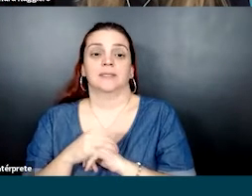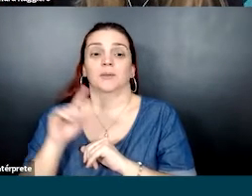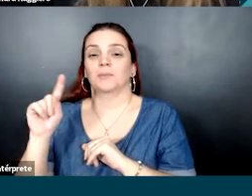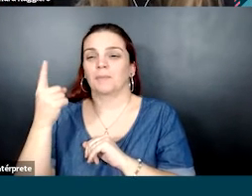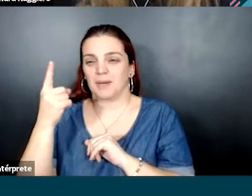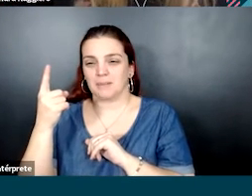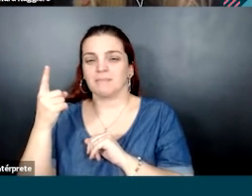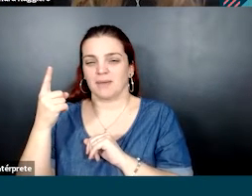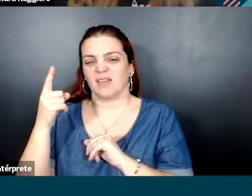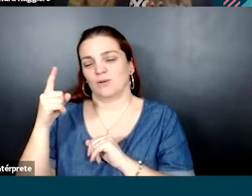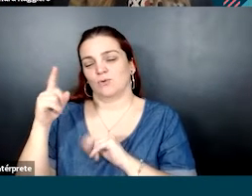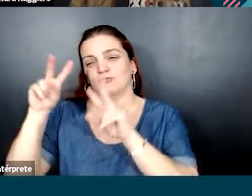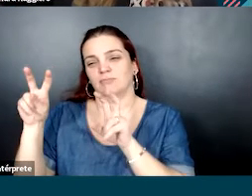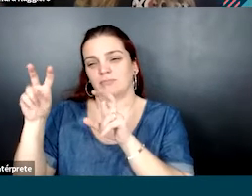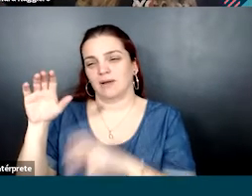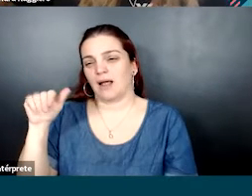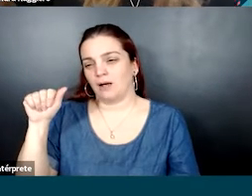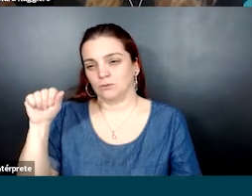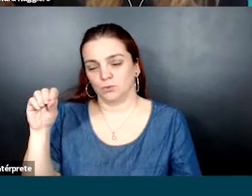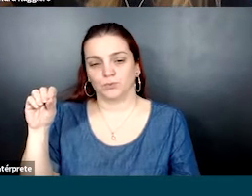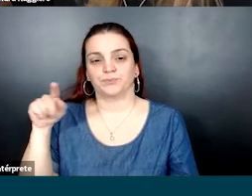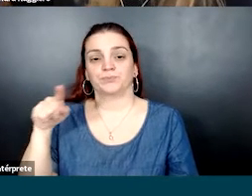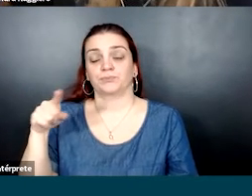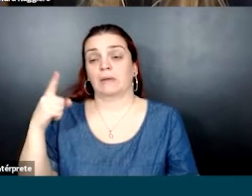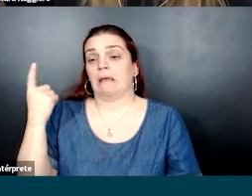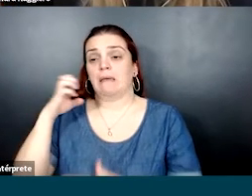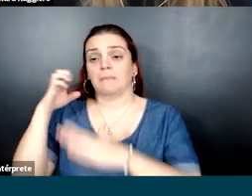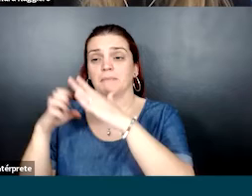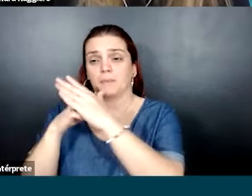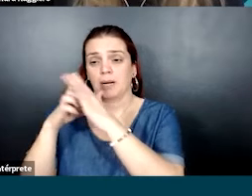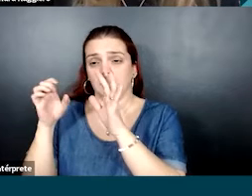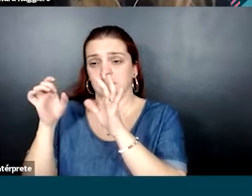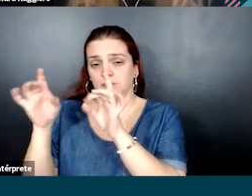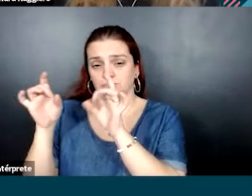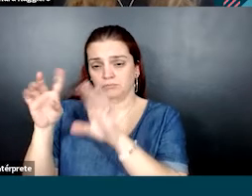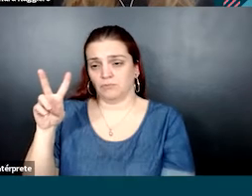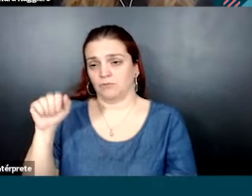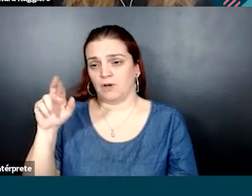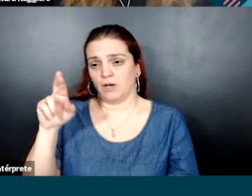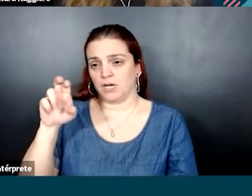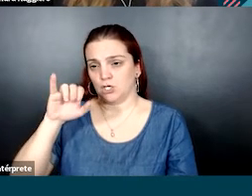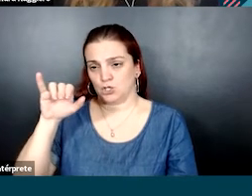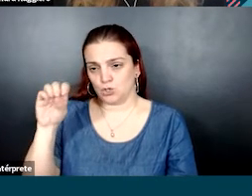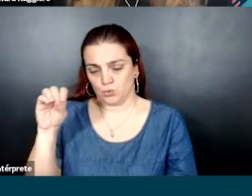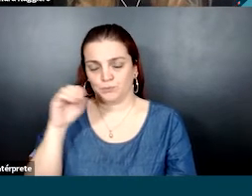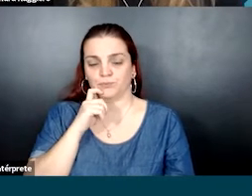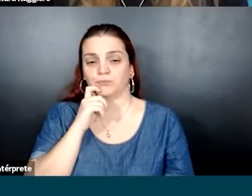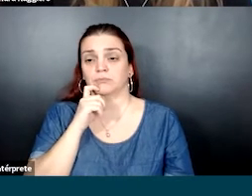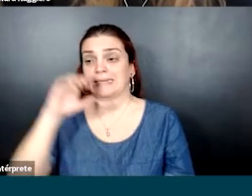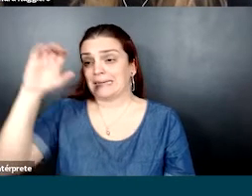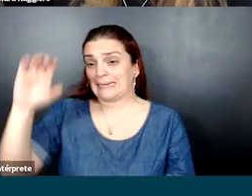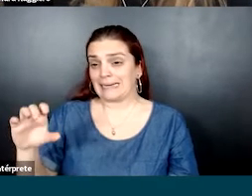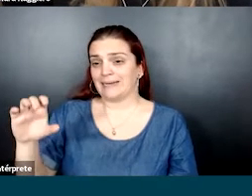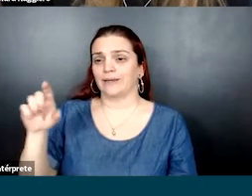no nosso primeiro case, a gente tem uma empresa de varejo. Essa empresa em específico, essa